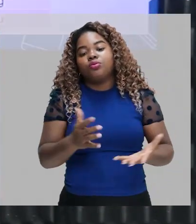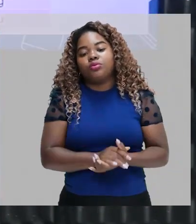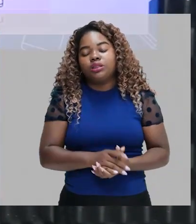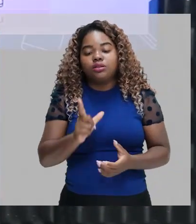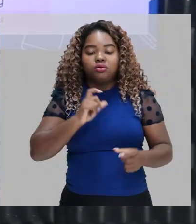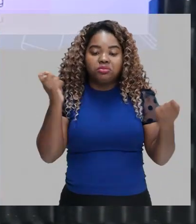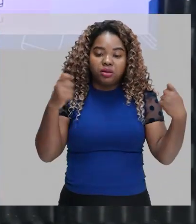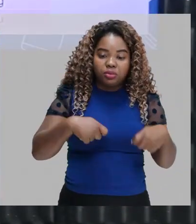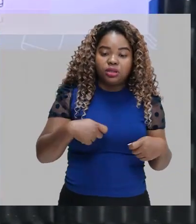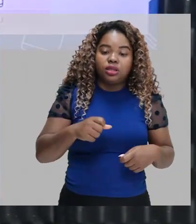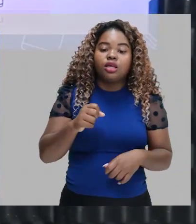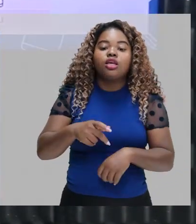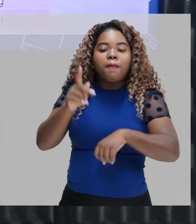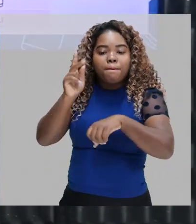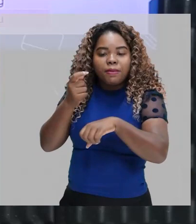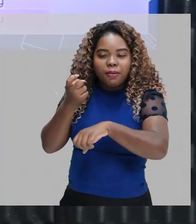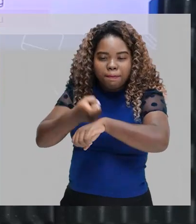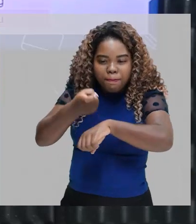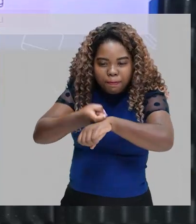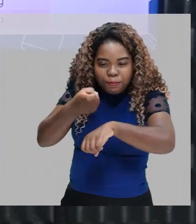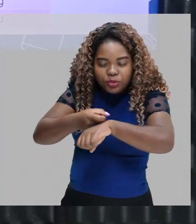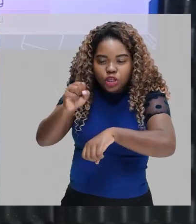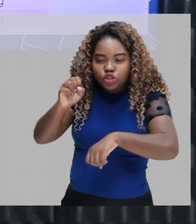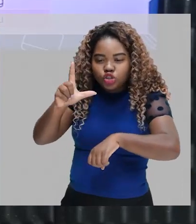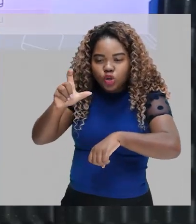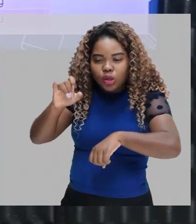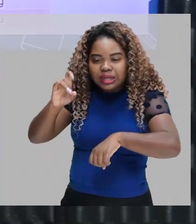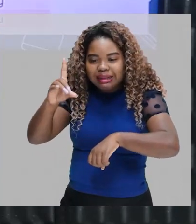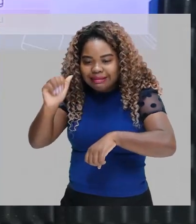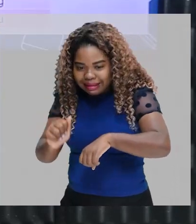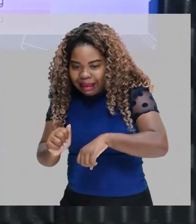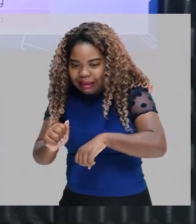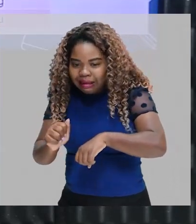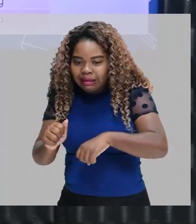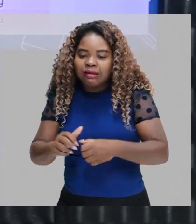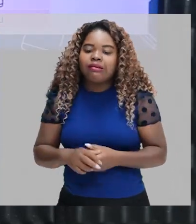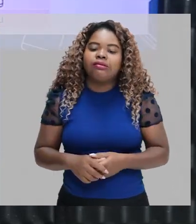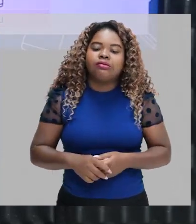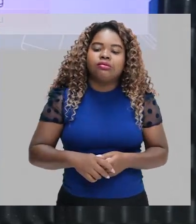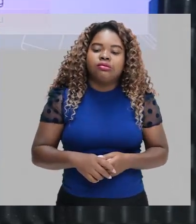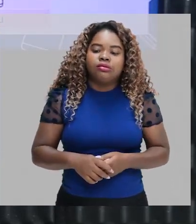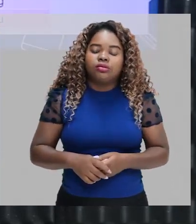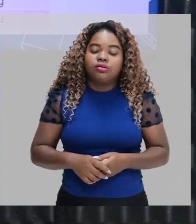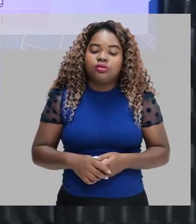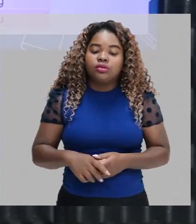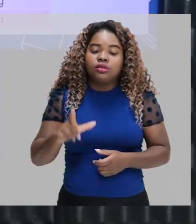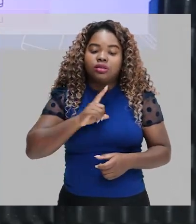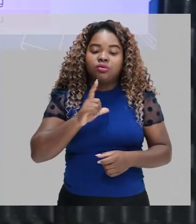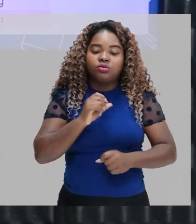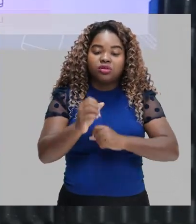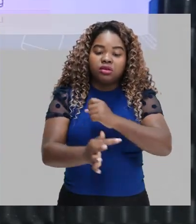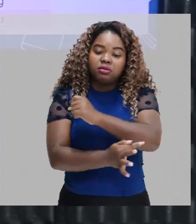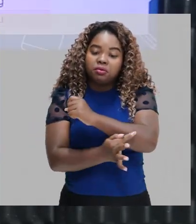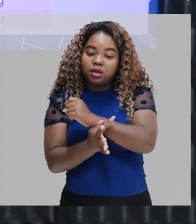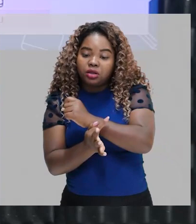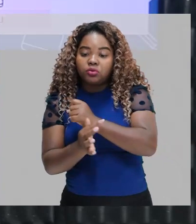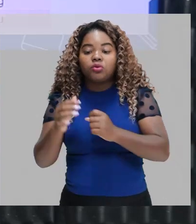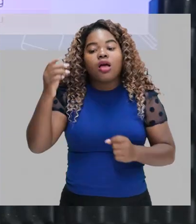soluções sólidas, certo? Os componentes desse tipo de solução na temperatura